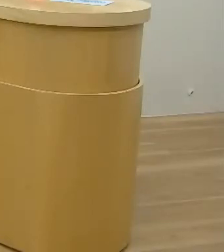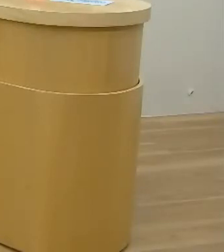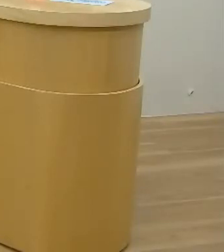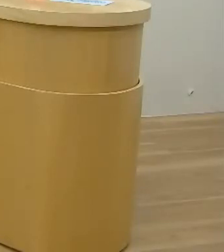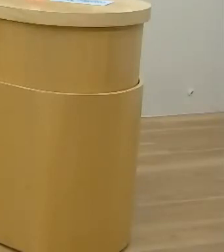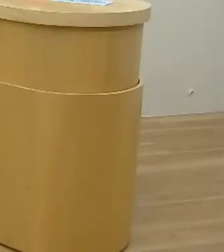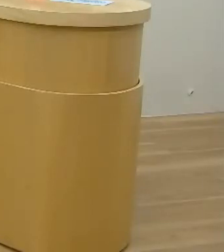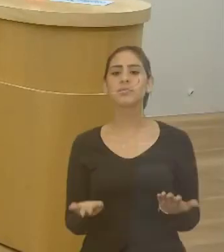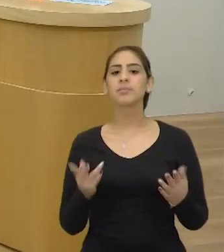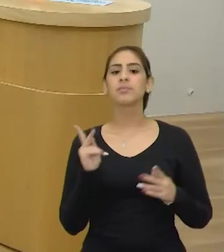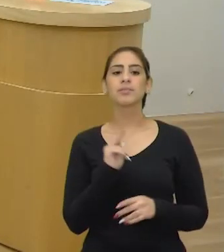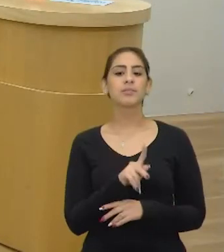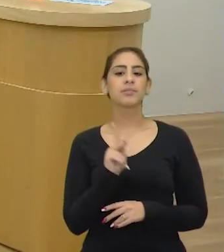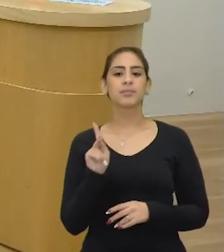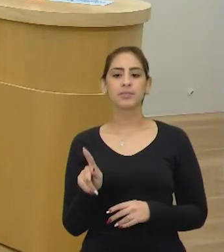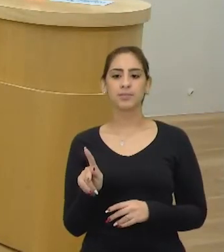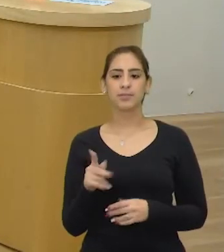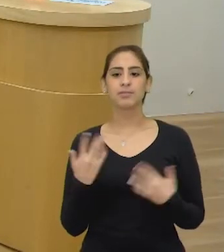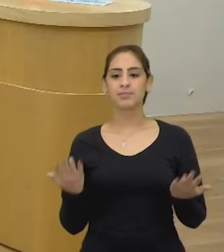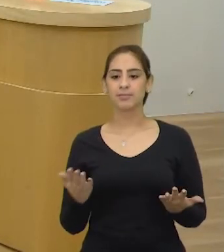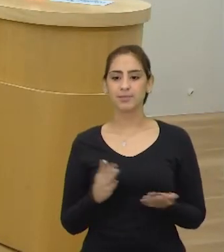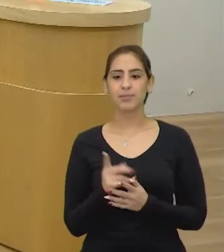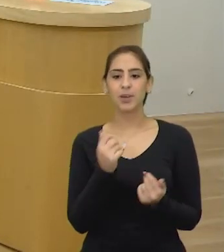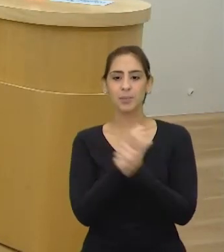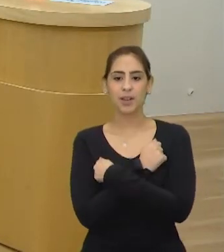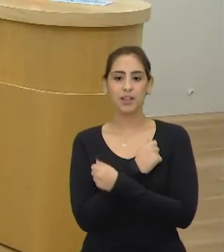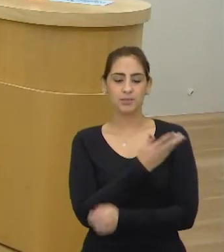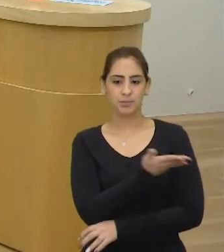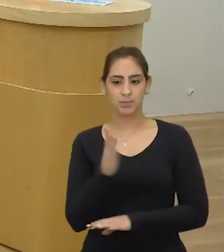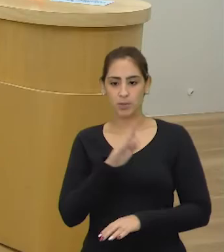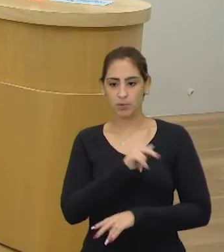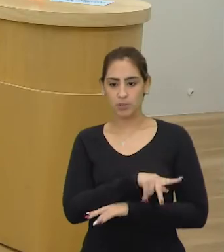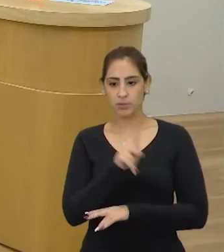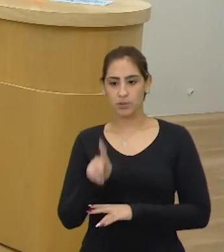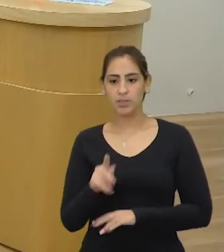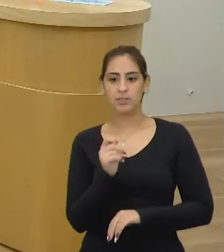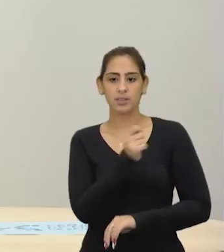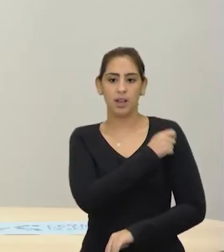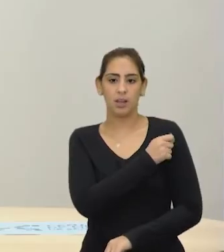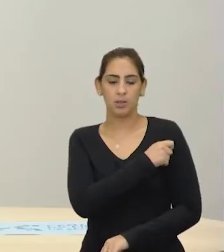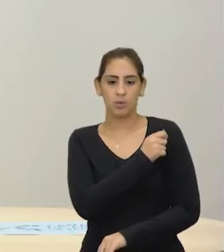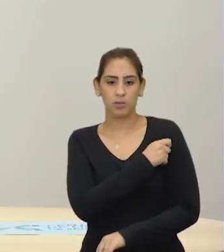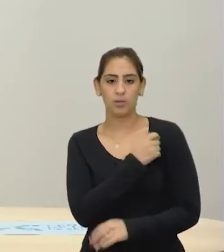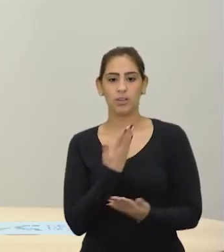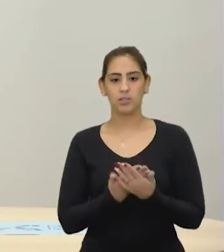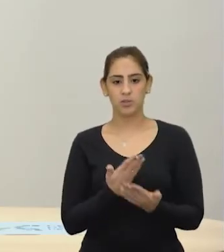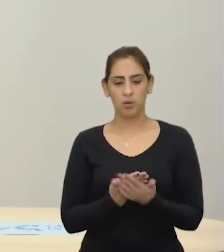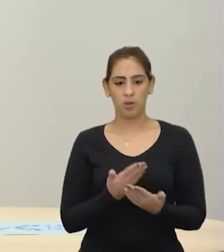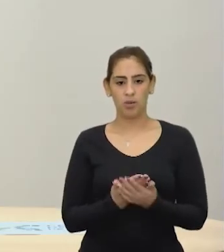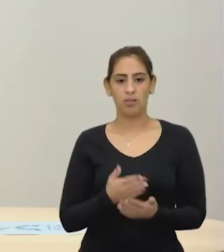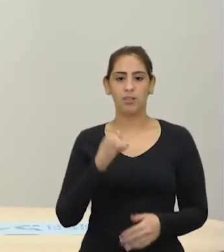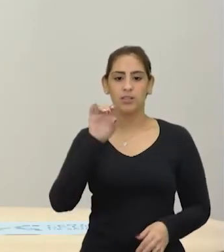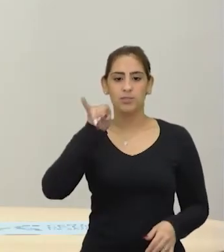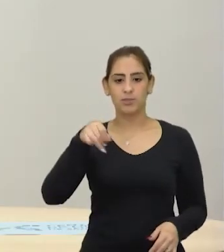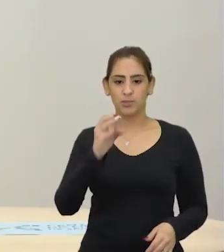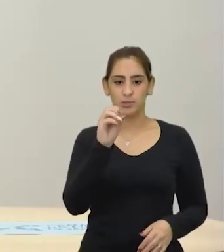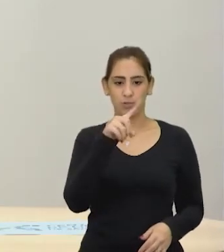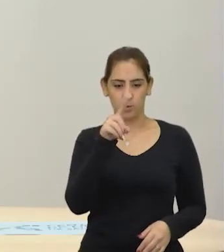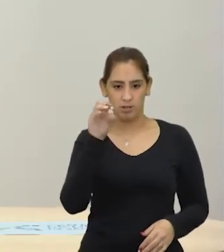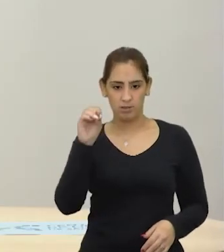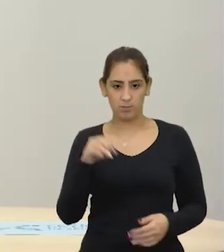E aí, Pro? Amos, olha só, um abraço aqui para os professores e alunos da escola João Amos Comênios, né,